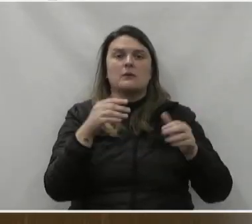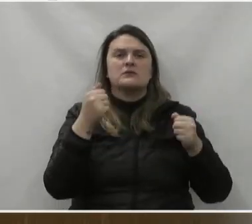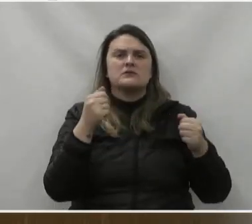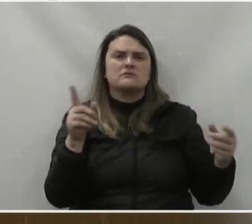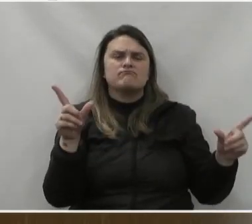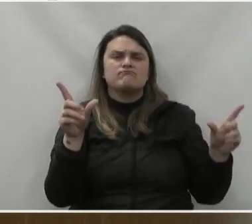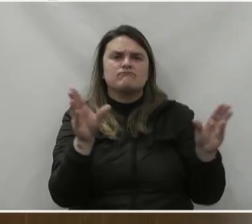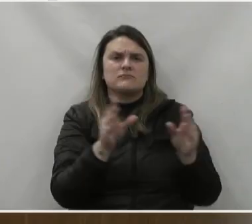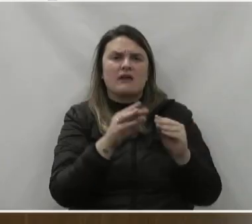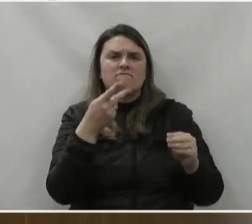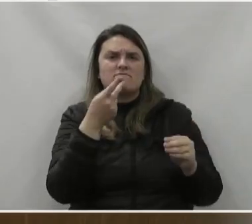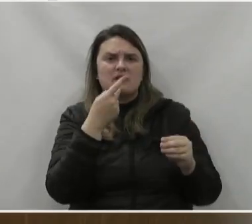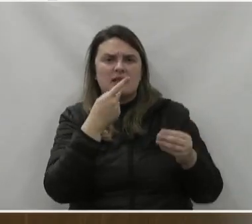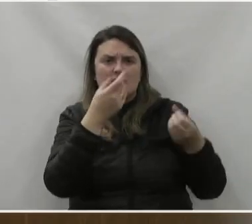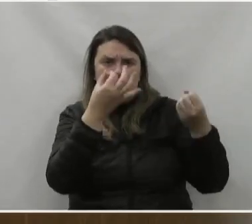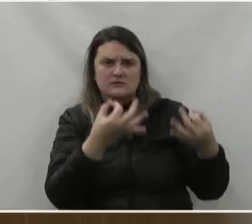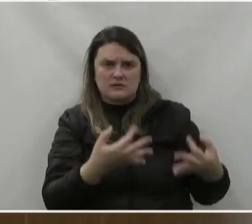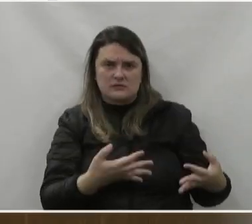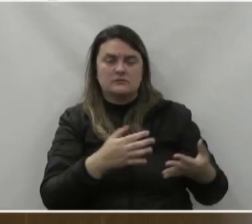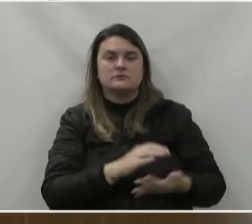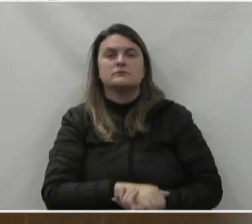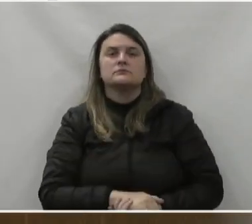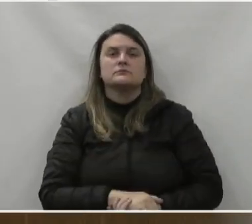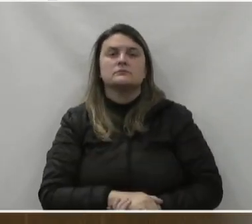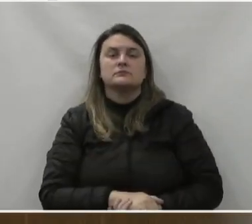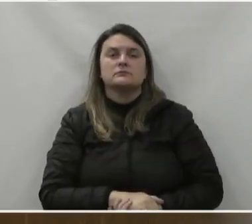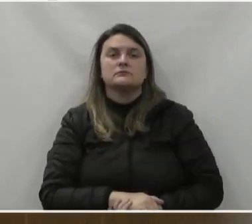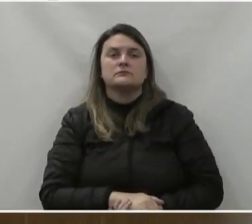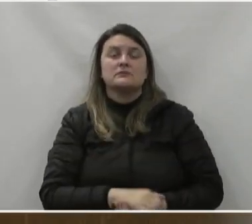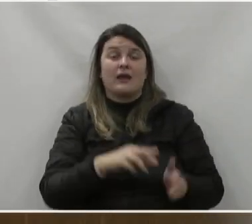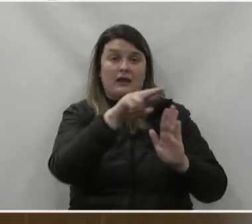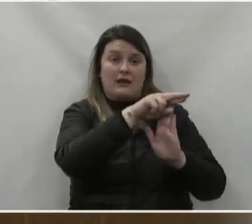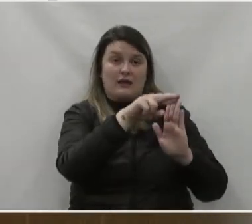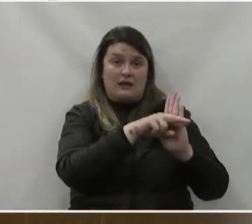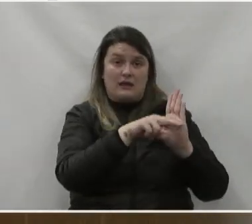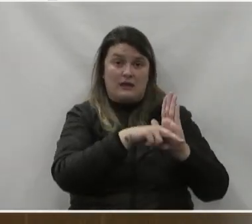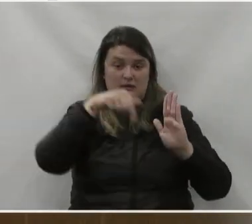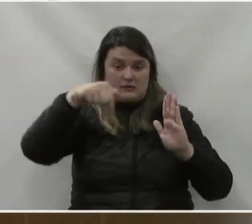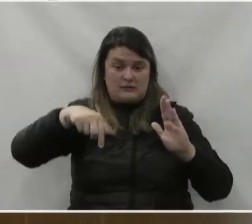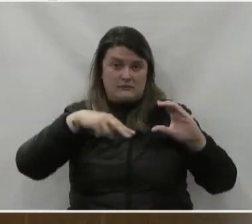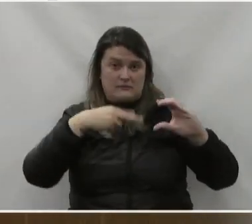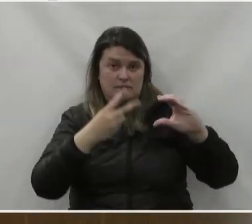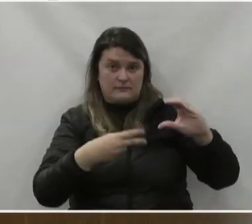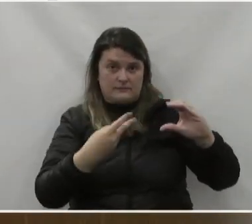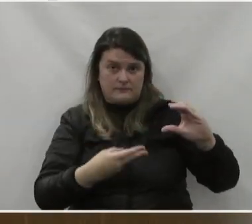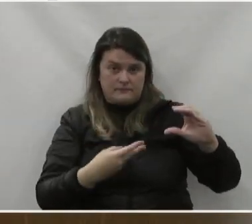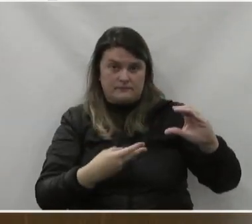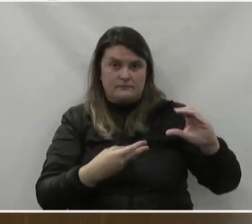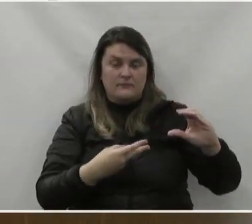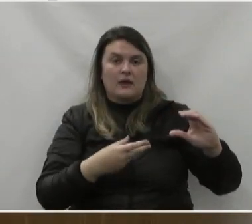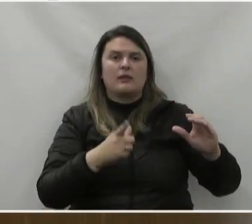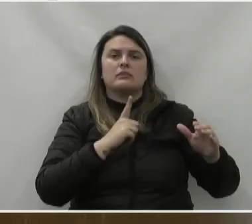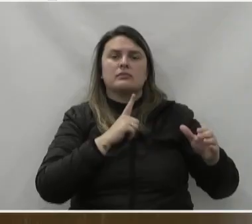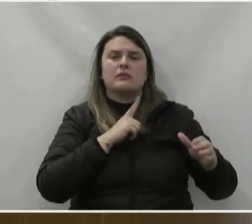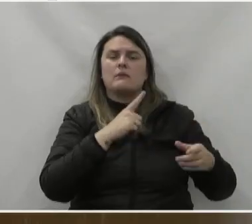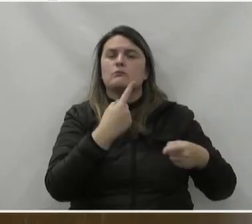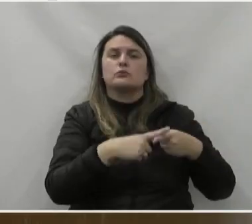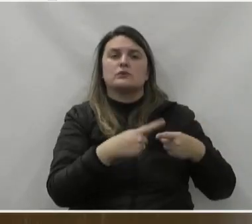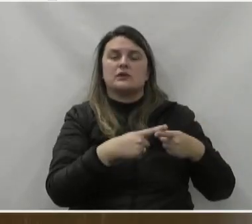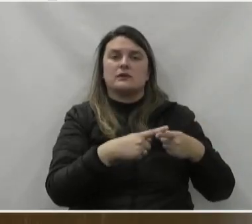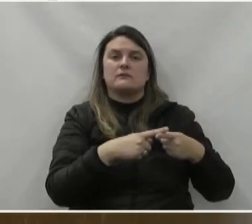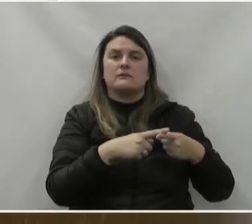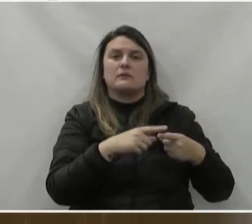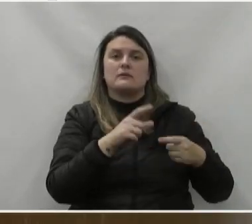objetividade, recolocar os fatos em seu devido lugar. O regimento interno da Câmara Municipal de Nova Vitória existe para garantir a palavra a quem